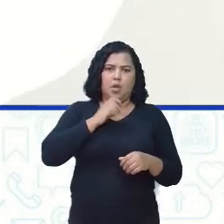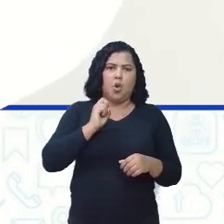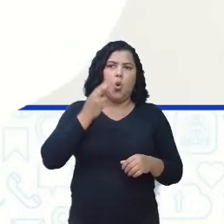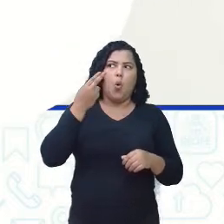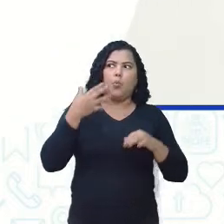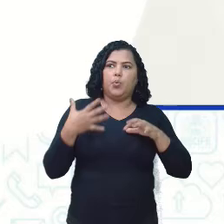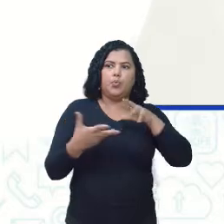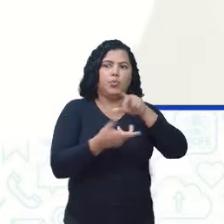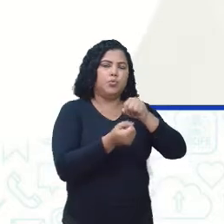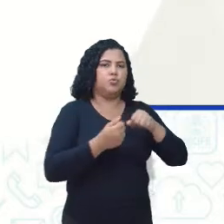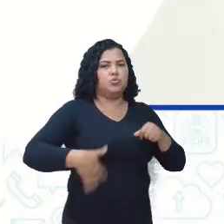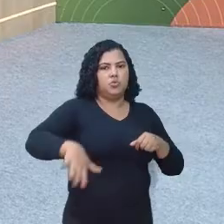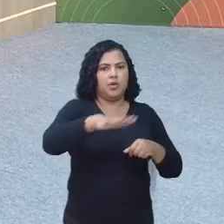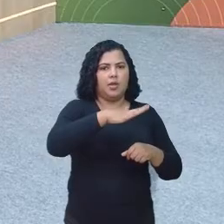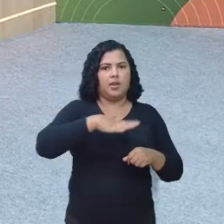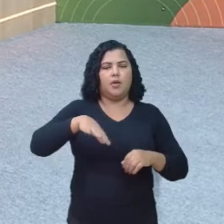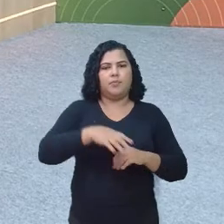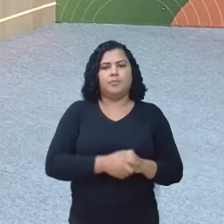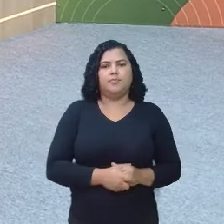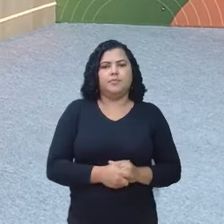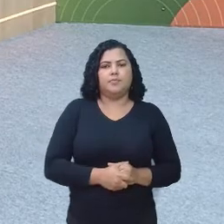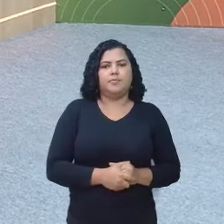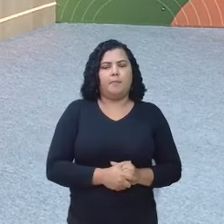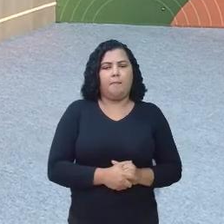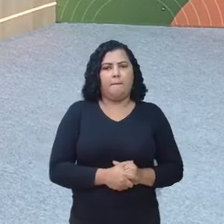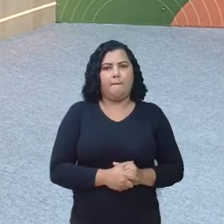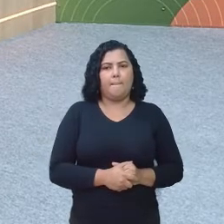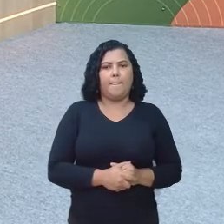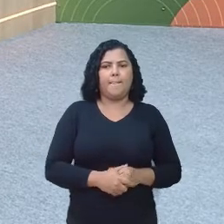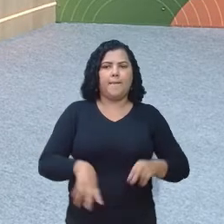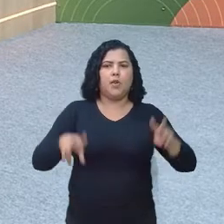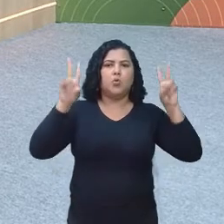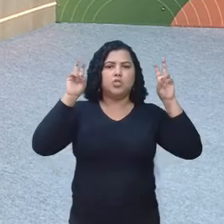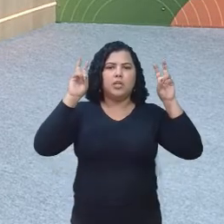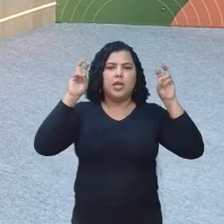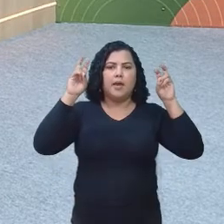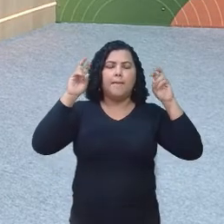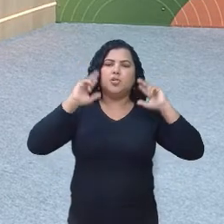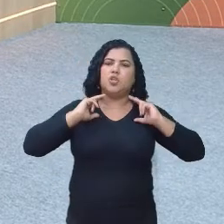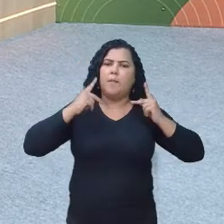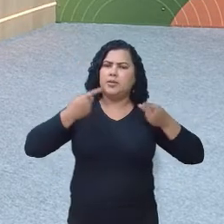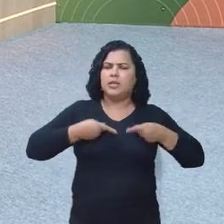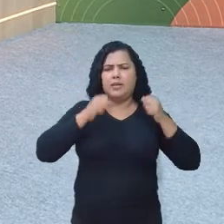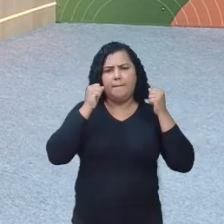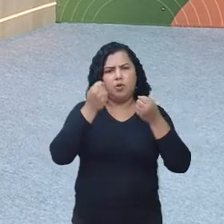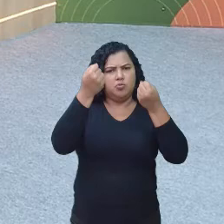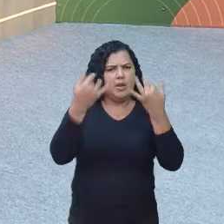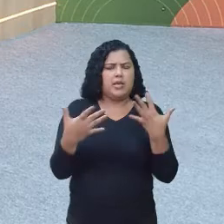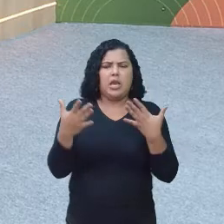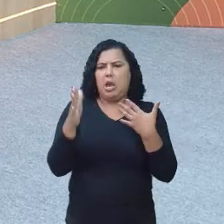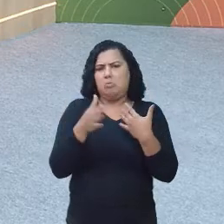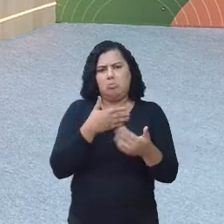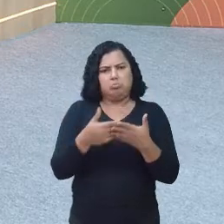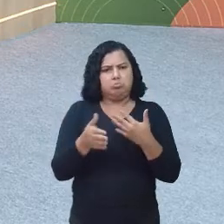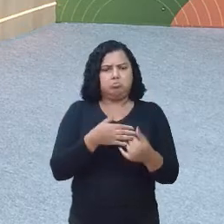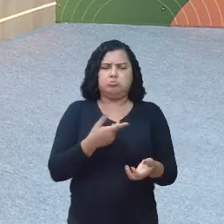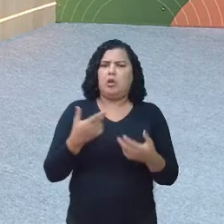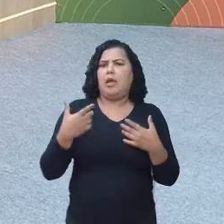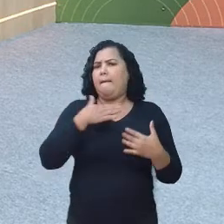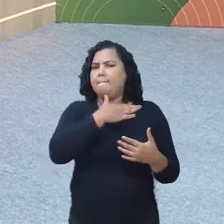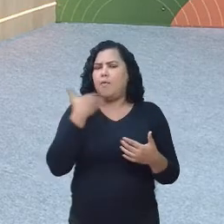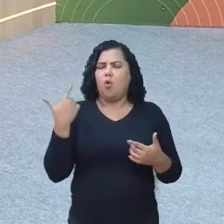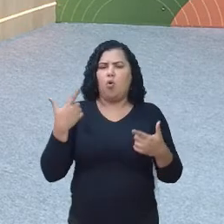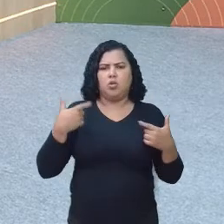mundo também, né? Então, grandes temas da humanidade, você pode falar sobre qualquer coisa, sobre a morte, sobre guerra,